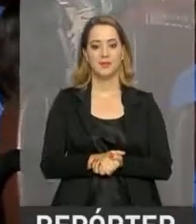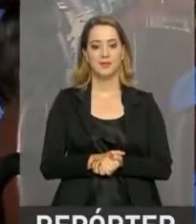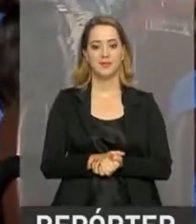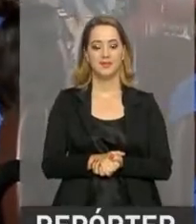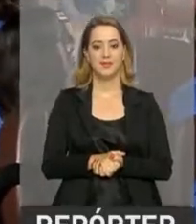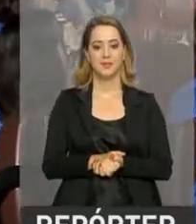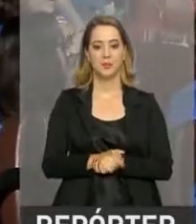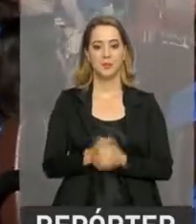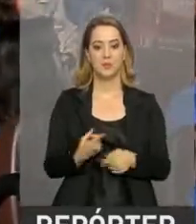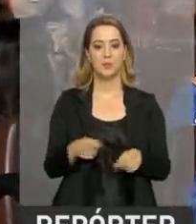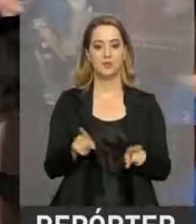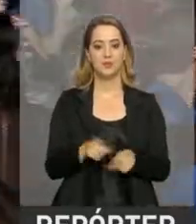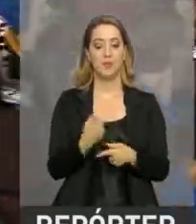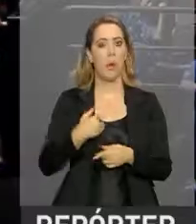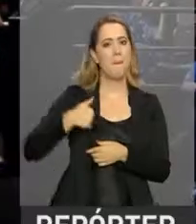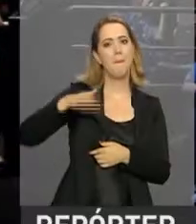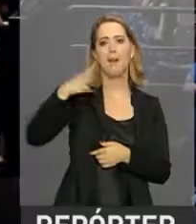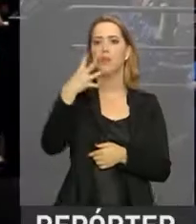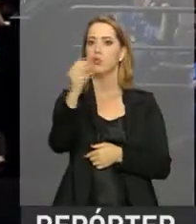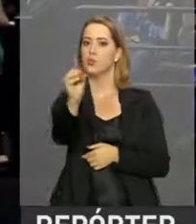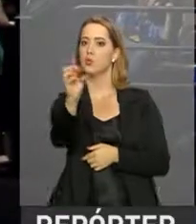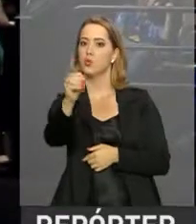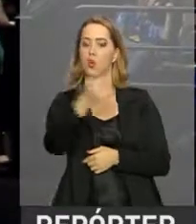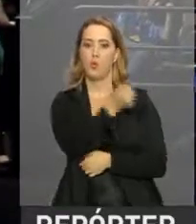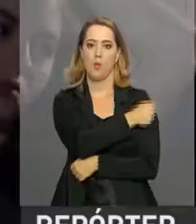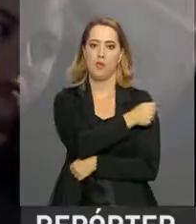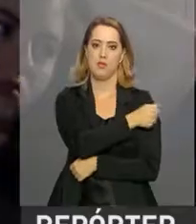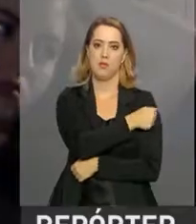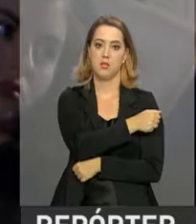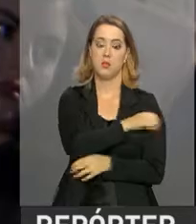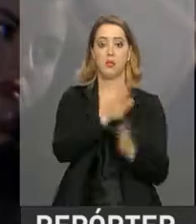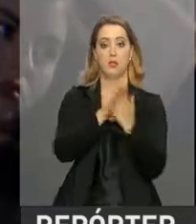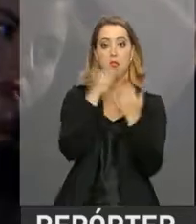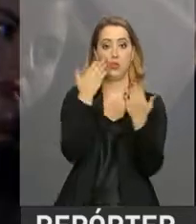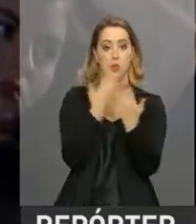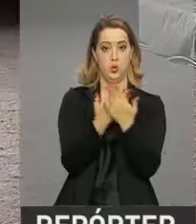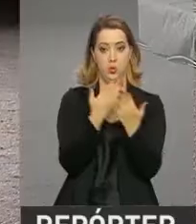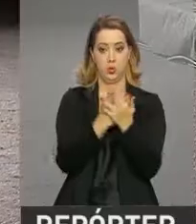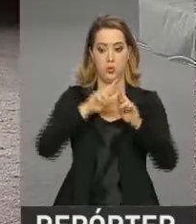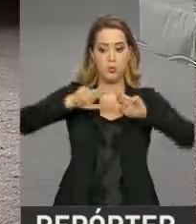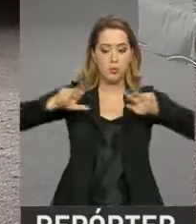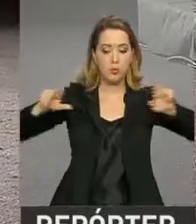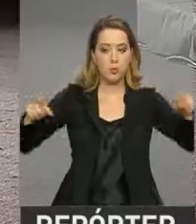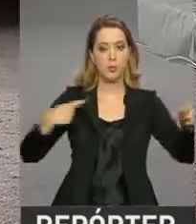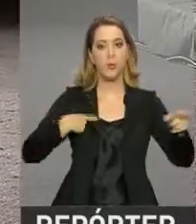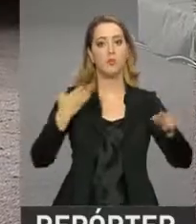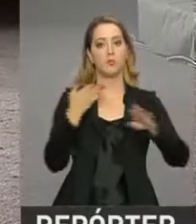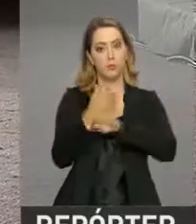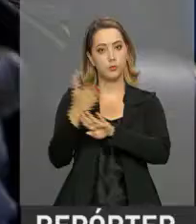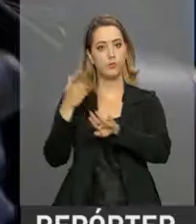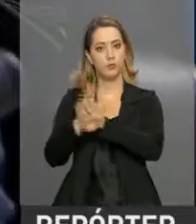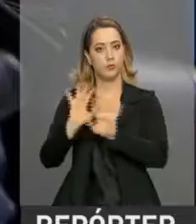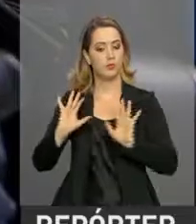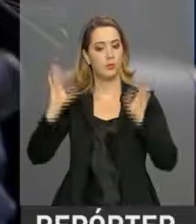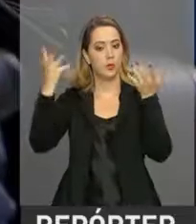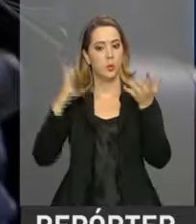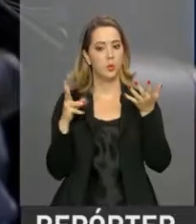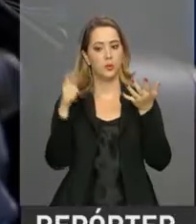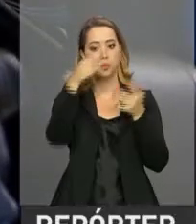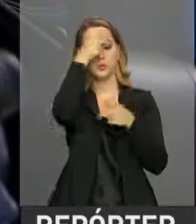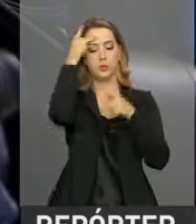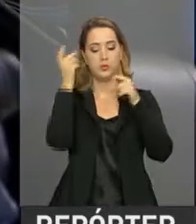mais de 400 alunos de escolas particulares e públicas participaram do evento todo mundo